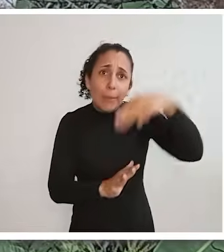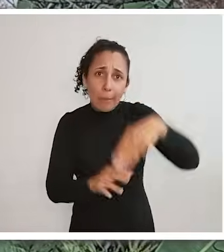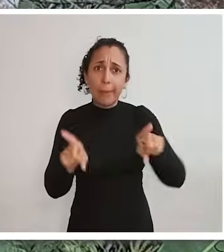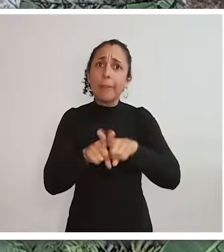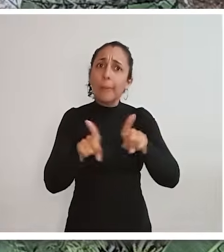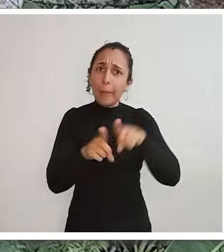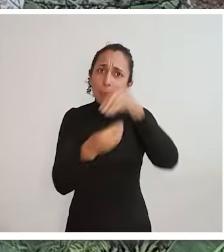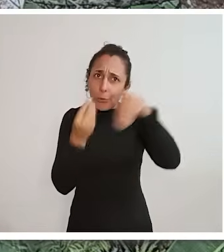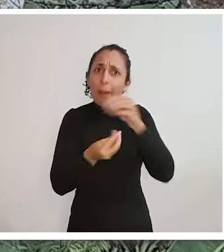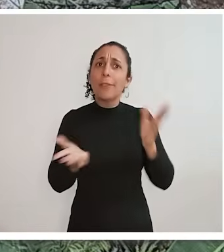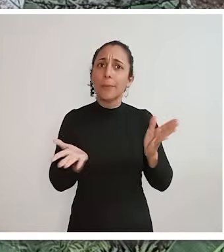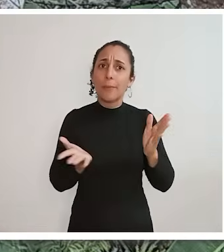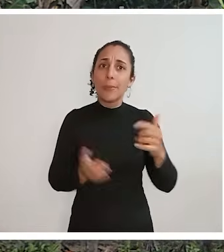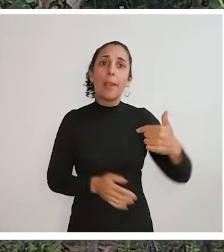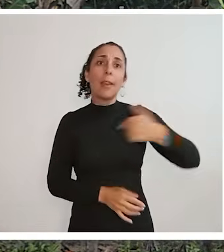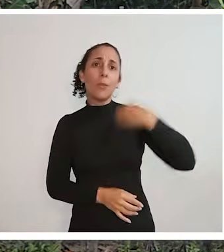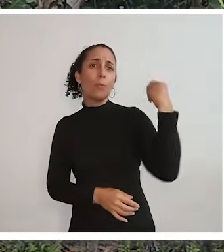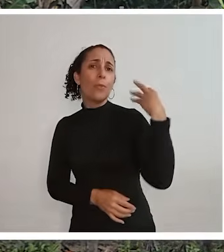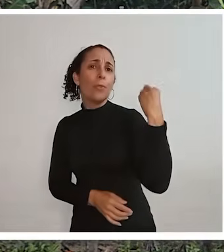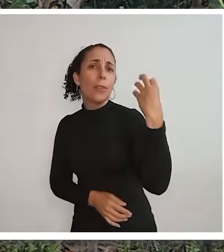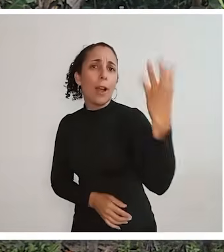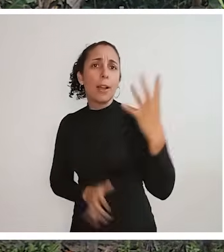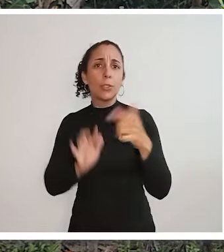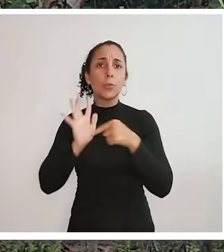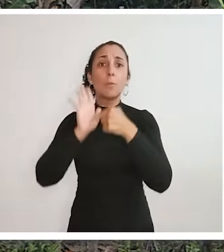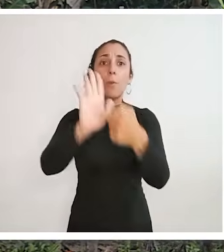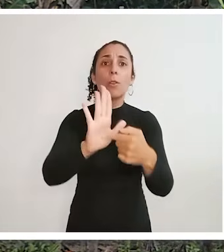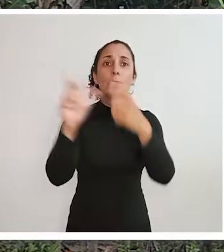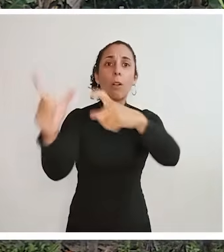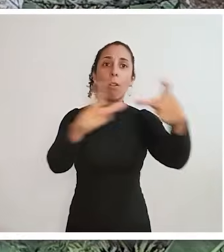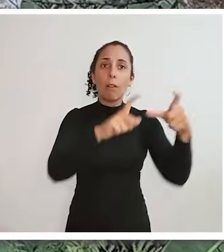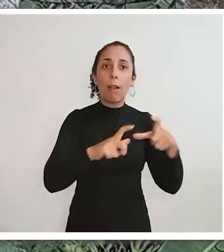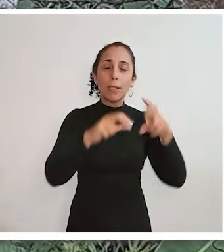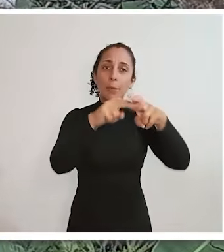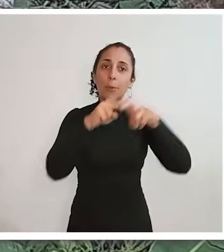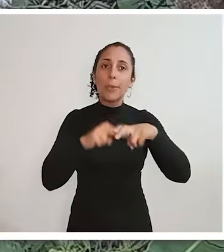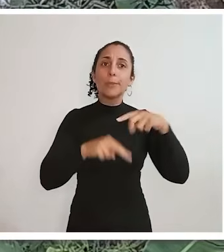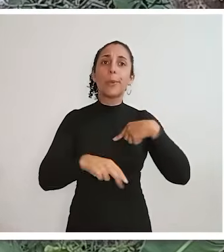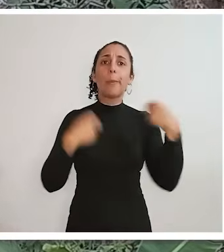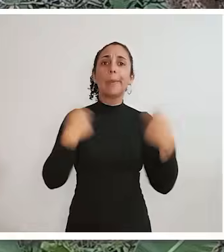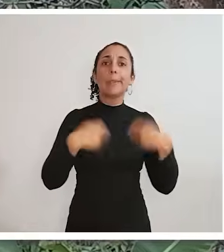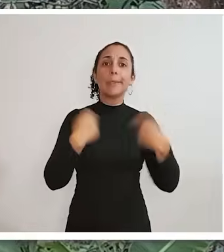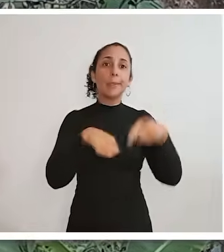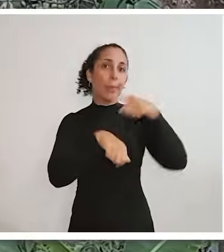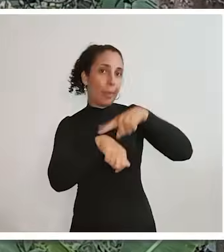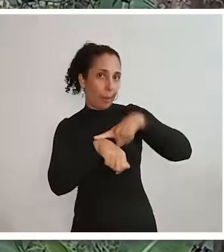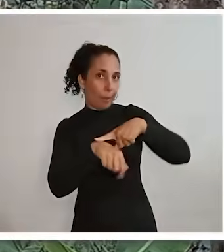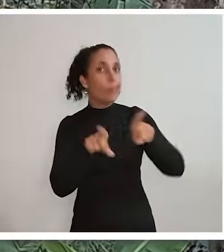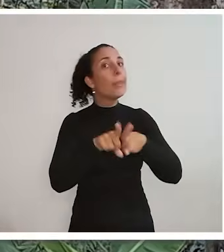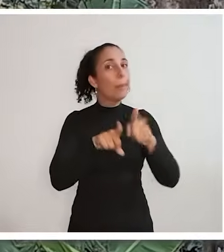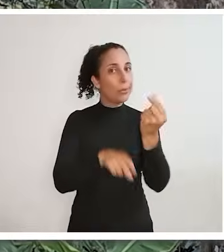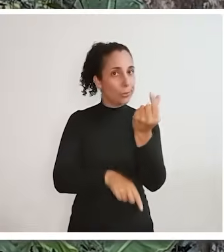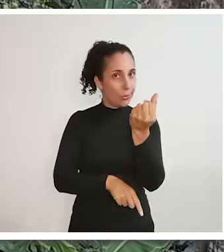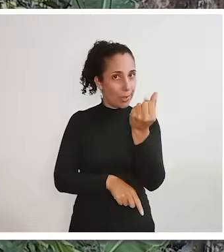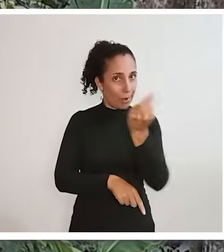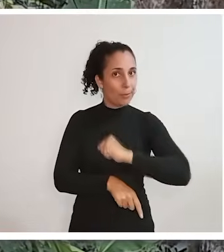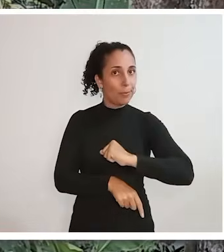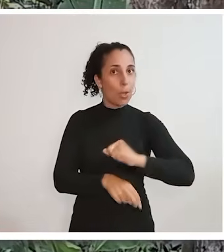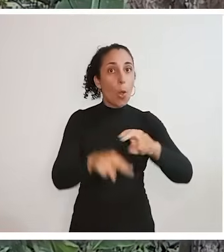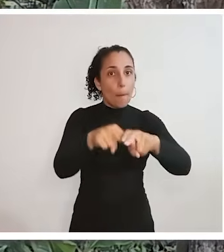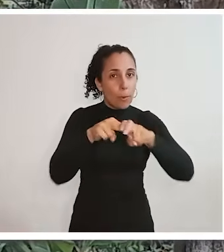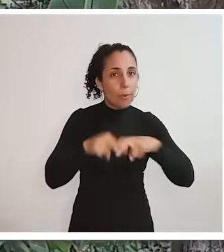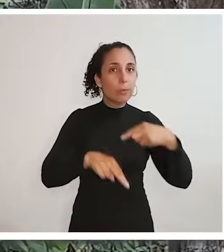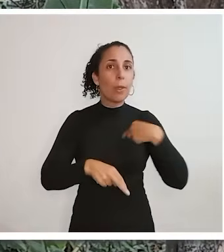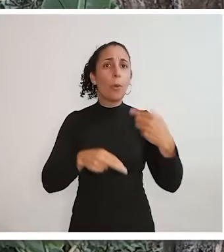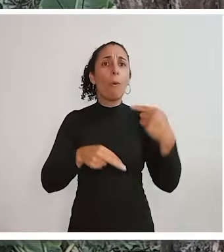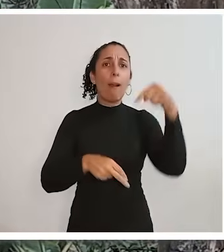fotografia com geografia, história e às vezes até matemática e física. É claro que para fazer tudo isso se gasta muito tempo e também